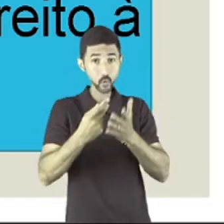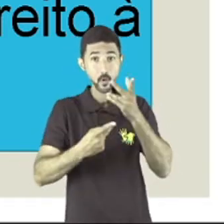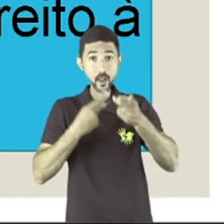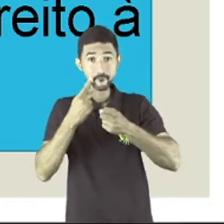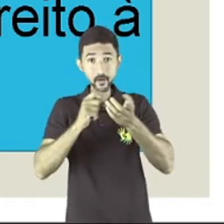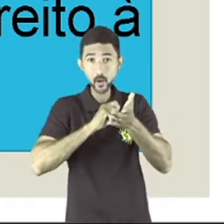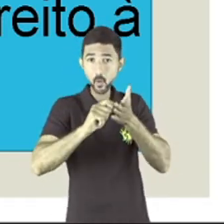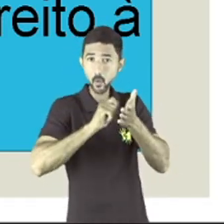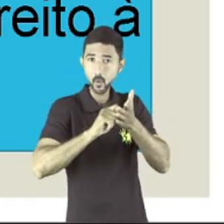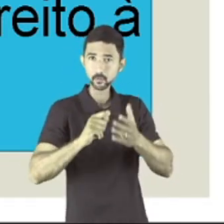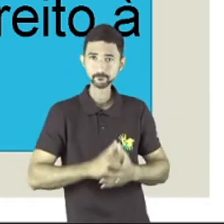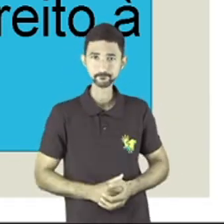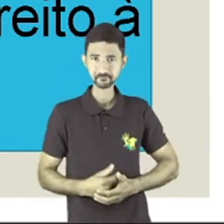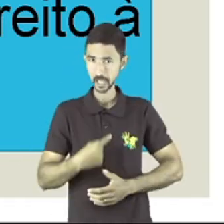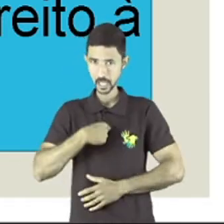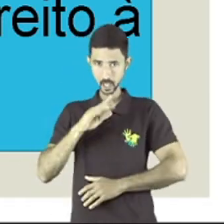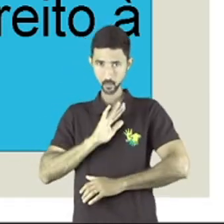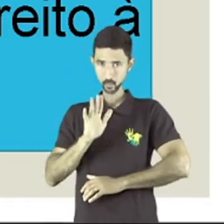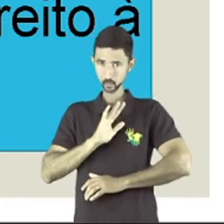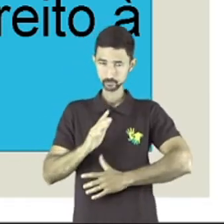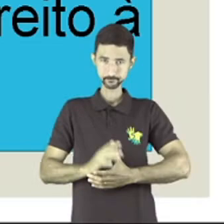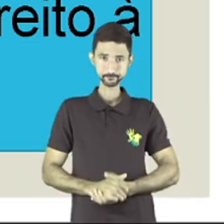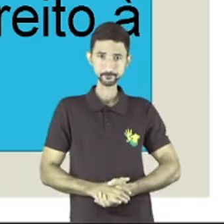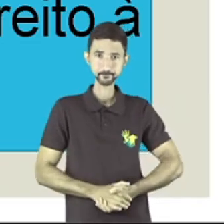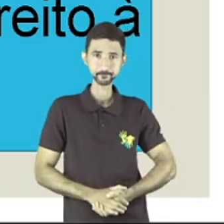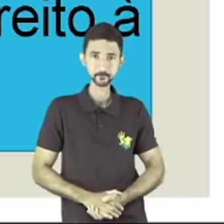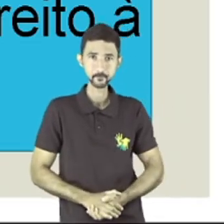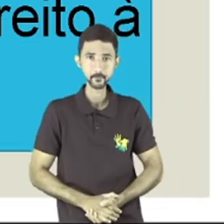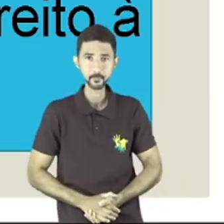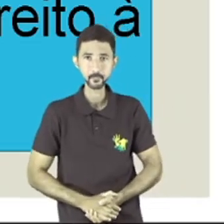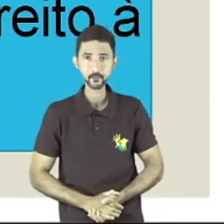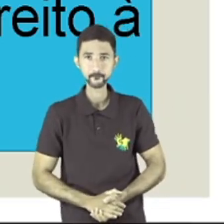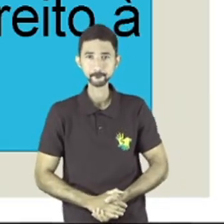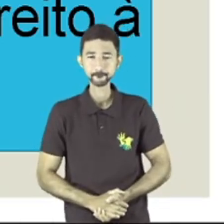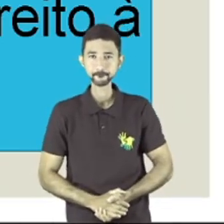está escrito aí. Não fui eu. Volta aqui comigo, crianças.